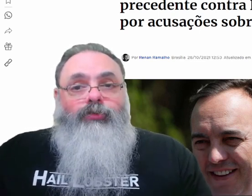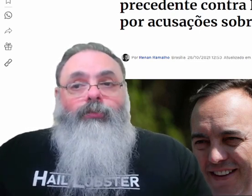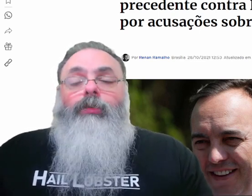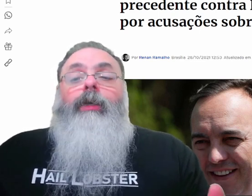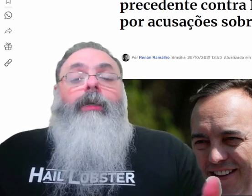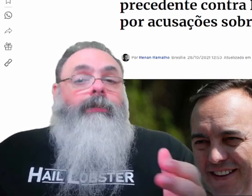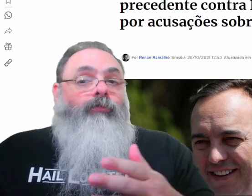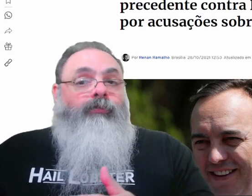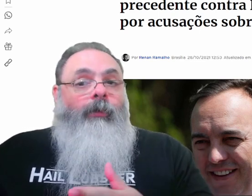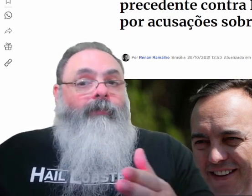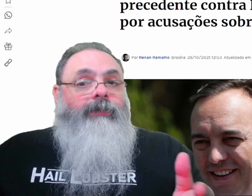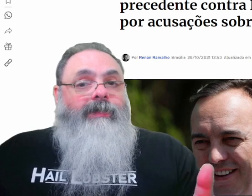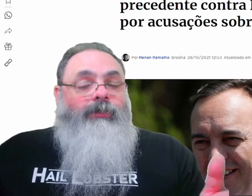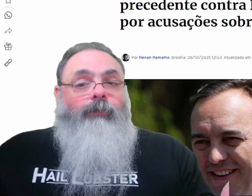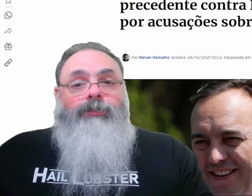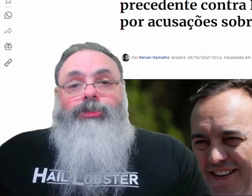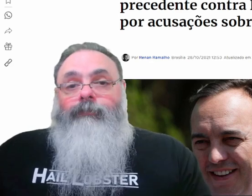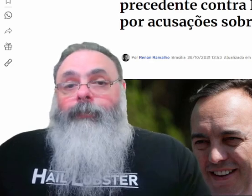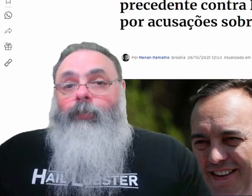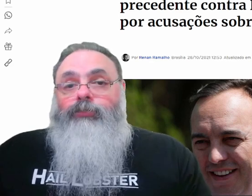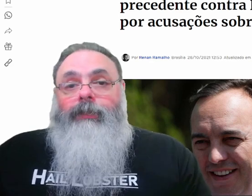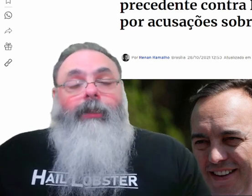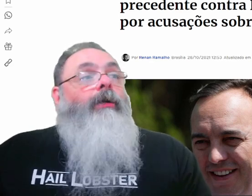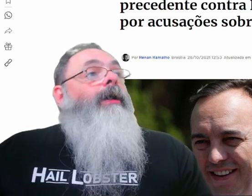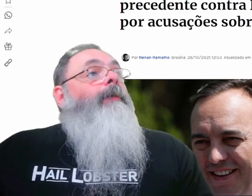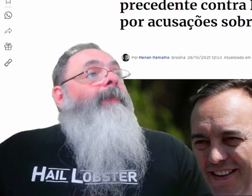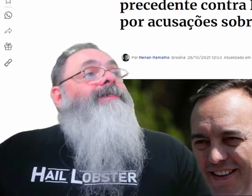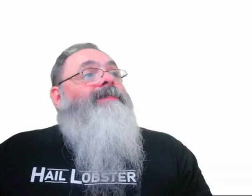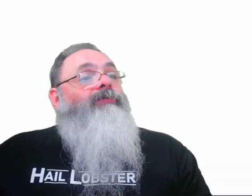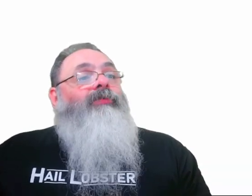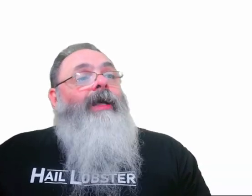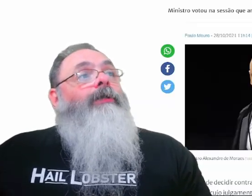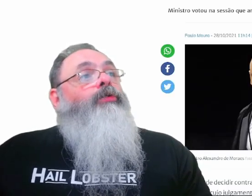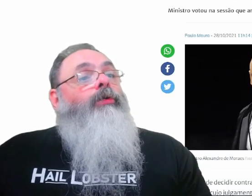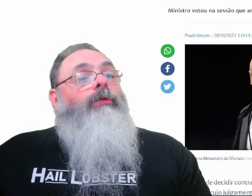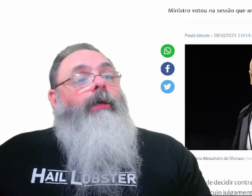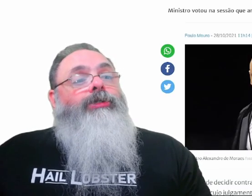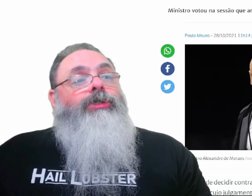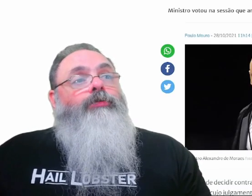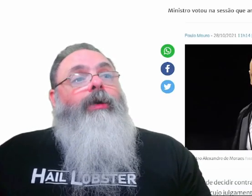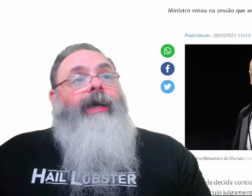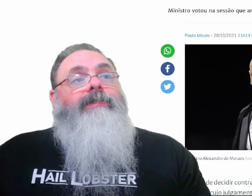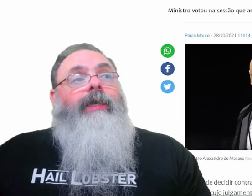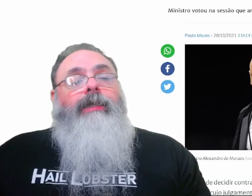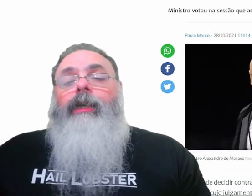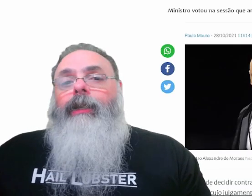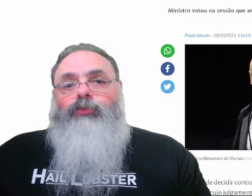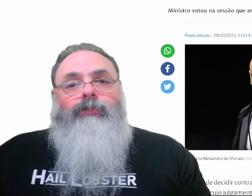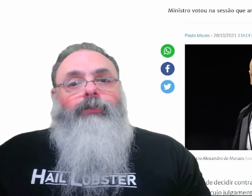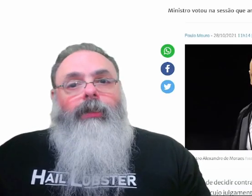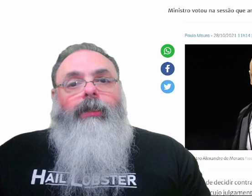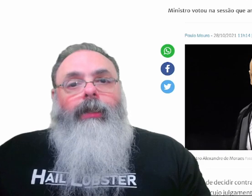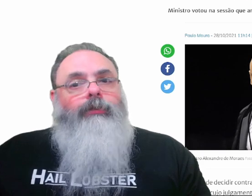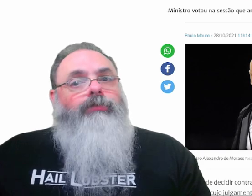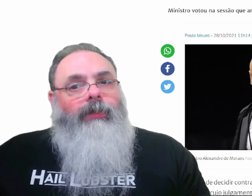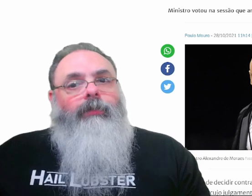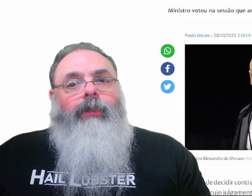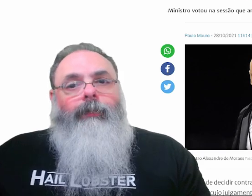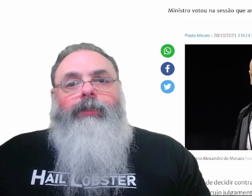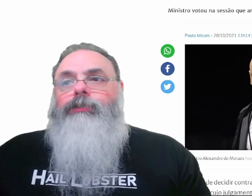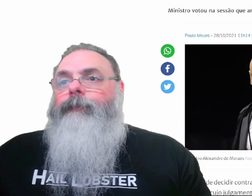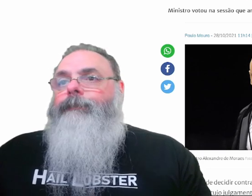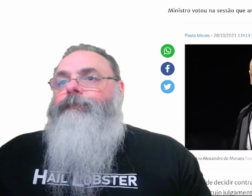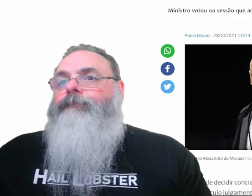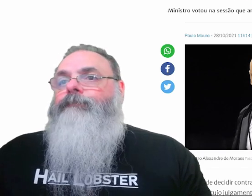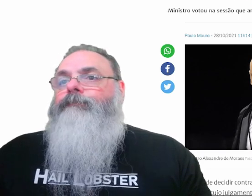encerrando esse assunto então foi uma rotação positiva para o bolsonaro mas essa fala do Alexandre Morais é assustador é